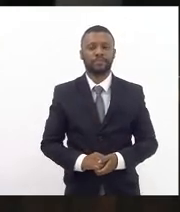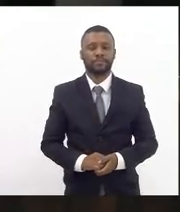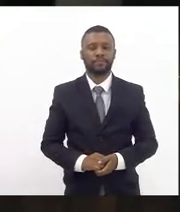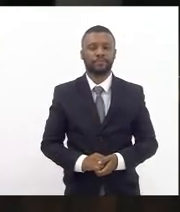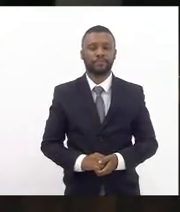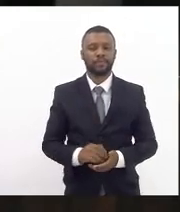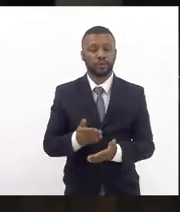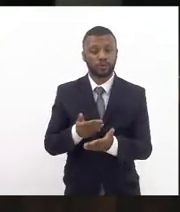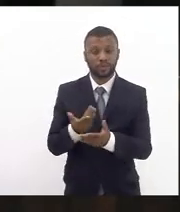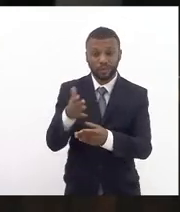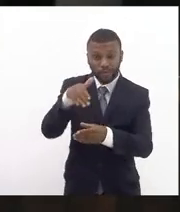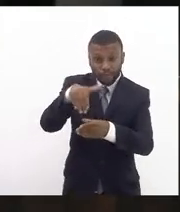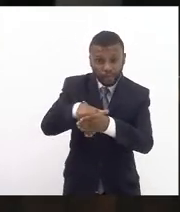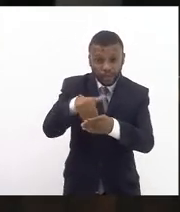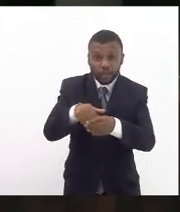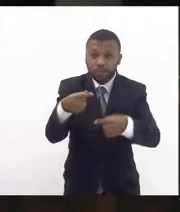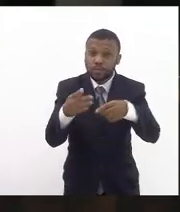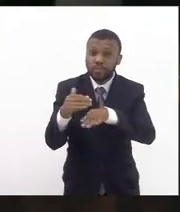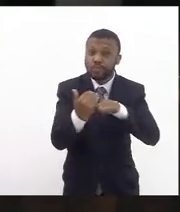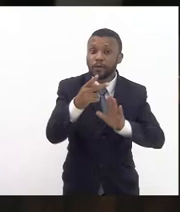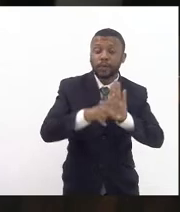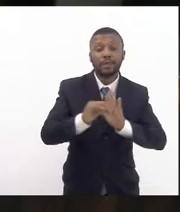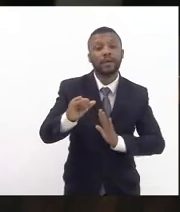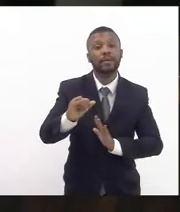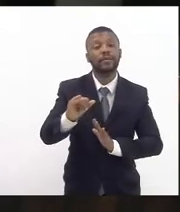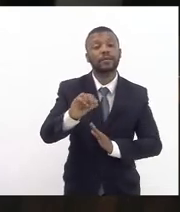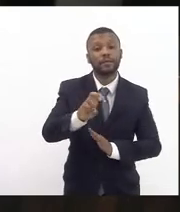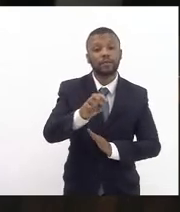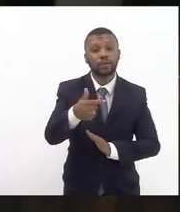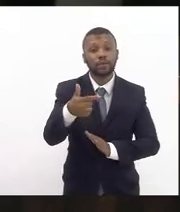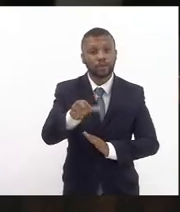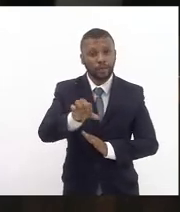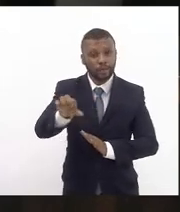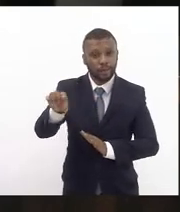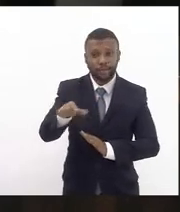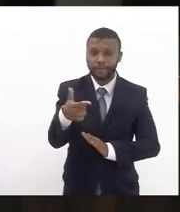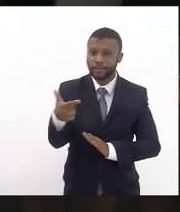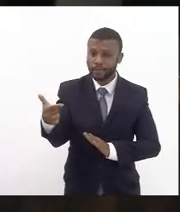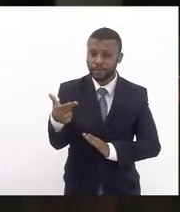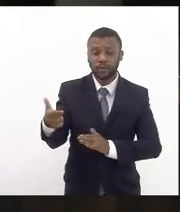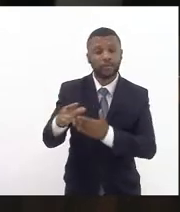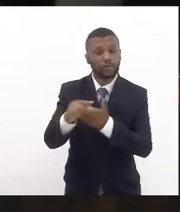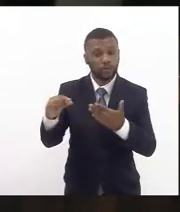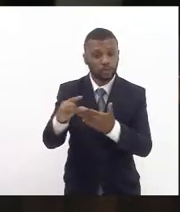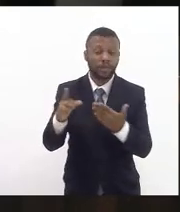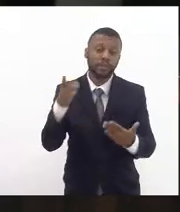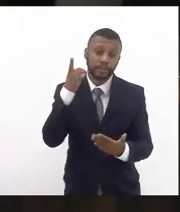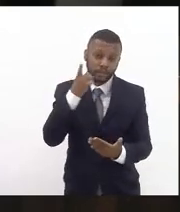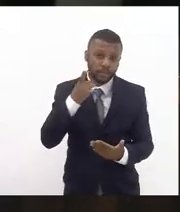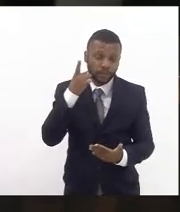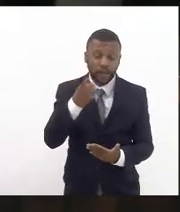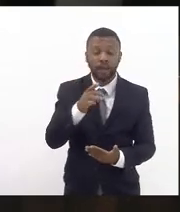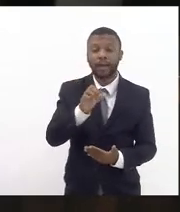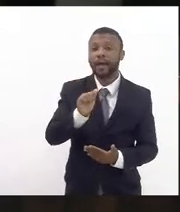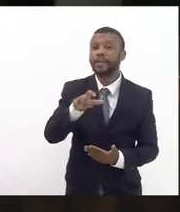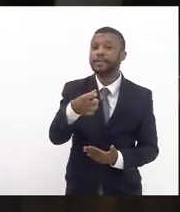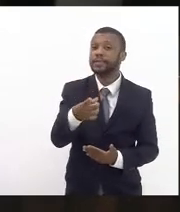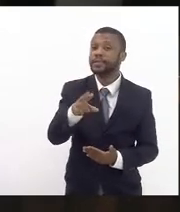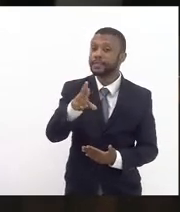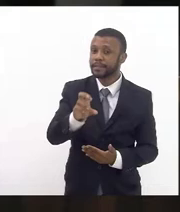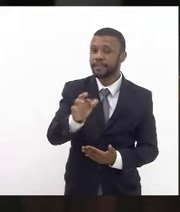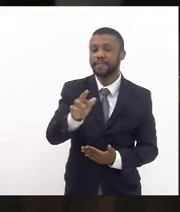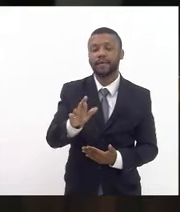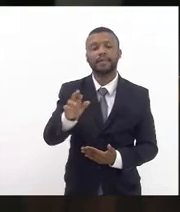Em votação, em discussão, única projeto de lei 5299 de 22, de autoria dos deputados Alexandre Freitas e Dionísio Lins, que altera a